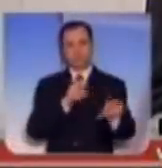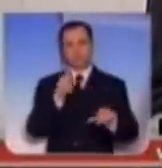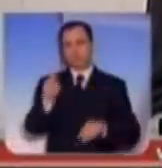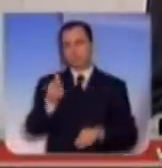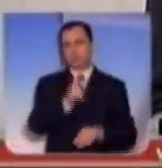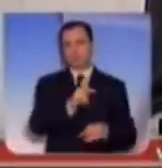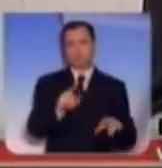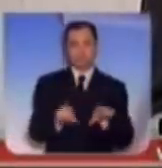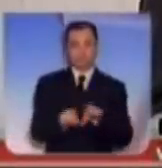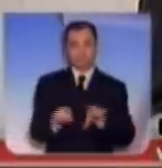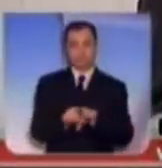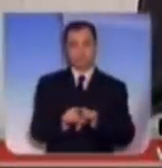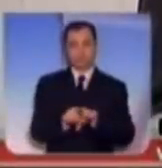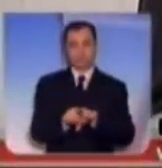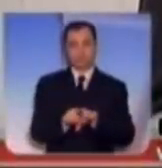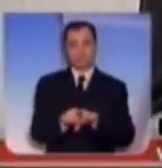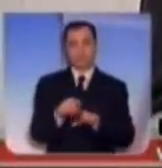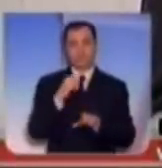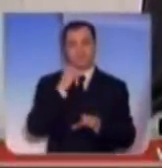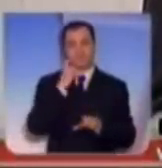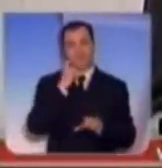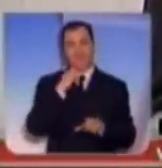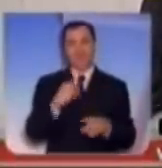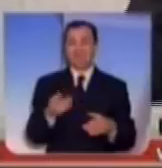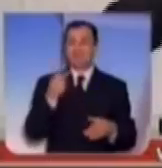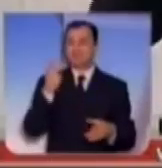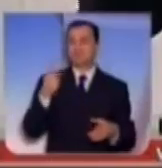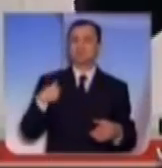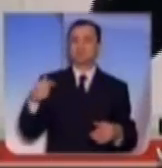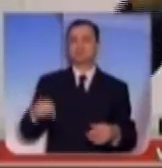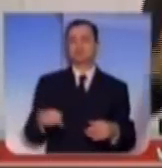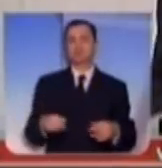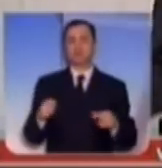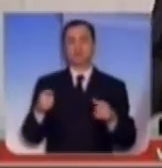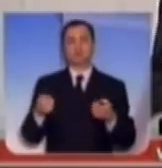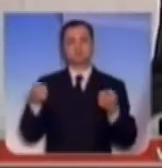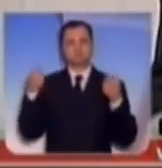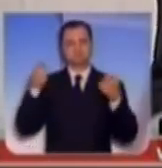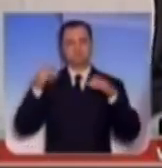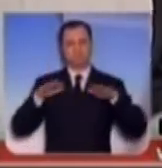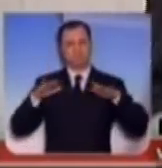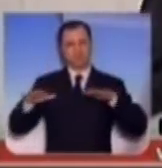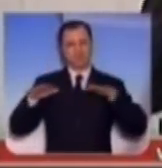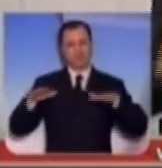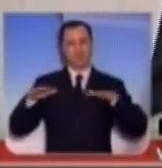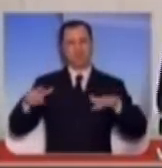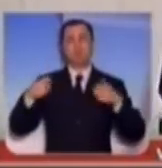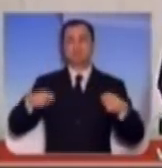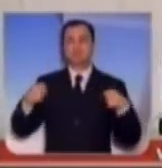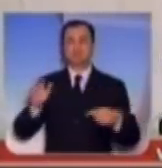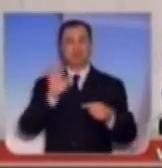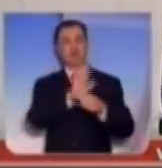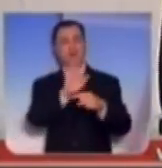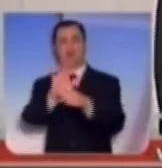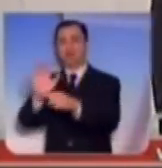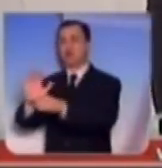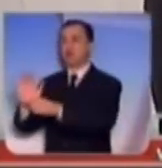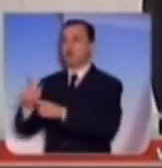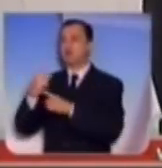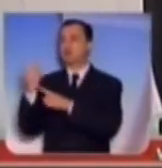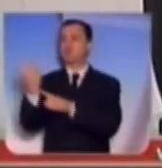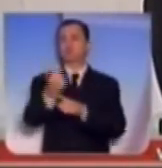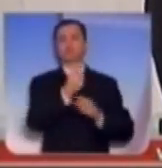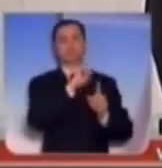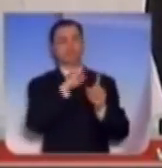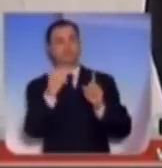educação. E também, seu presidente, dizer que essa manifestação dos professores tem que ser apoiada por toda a